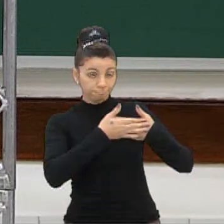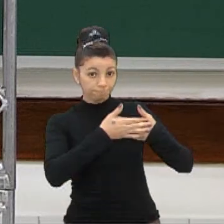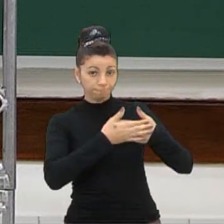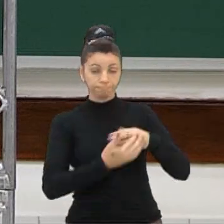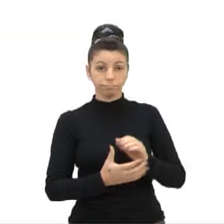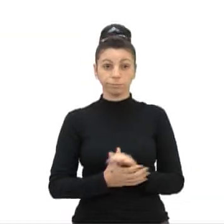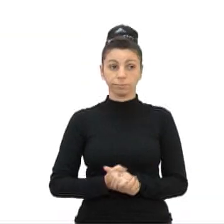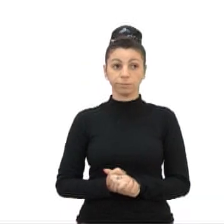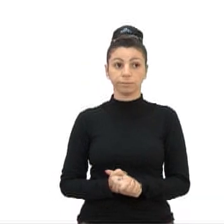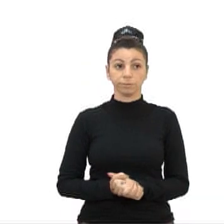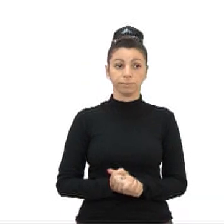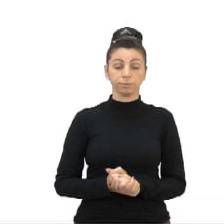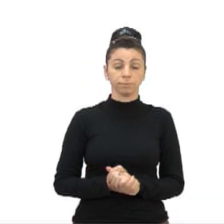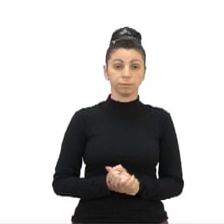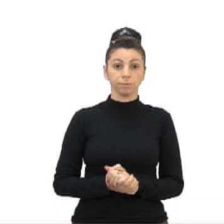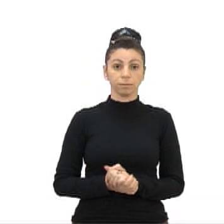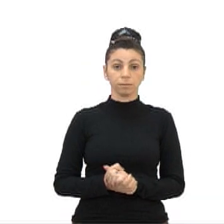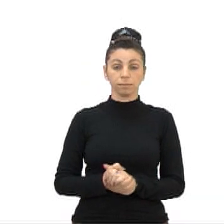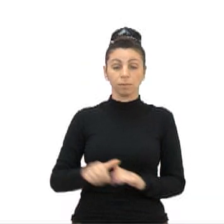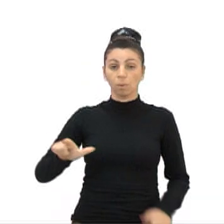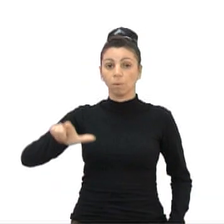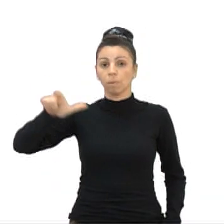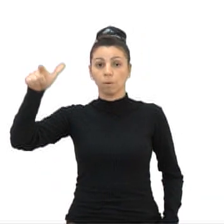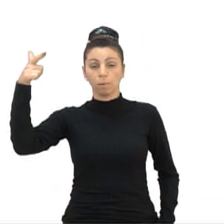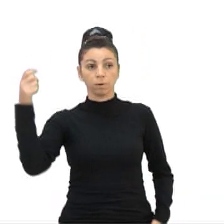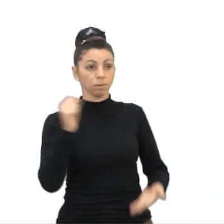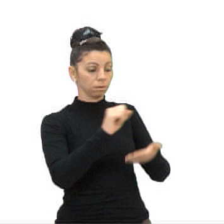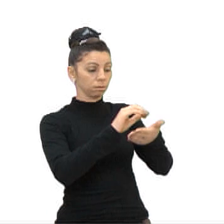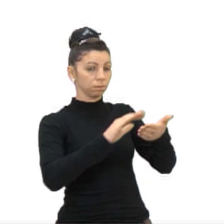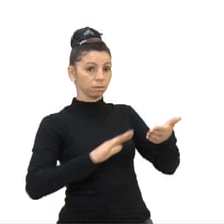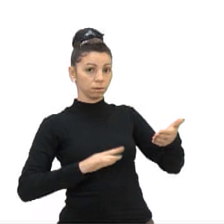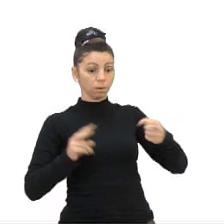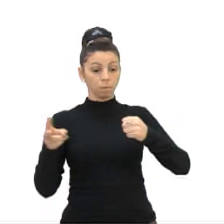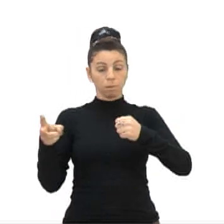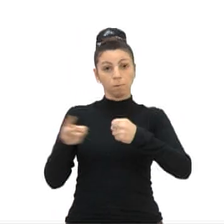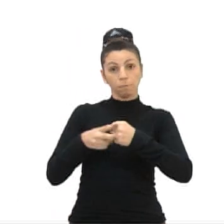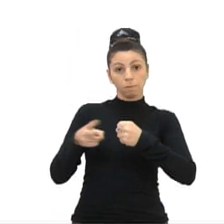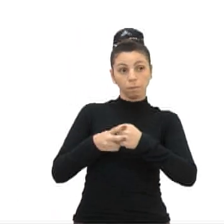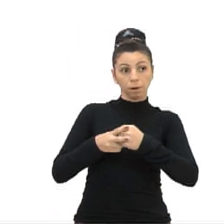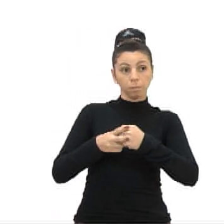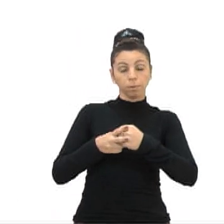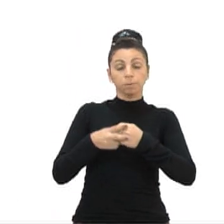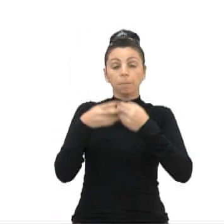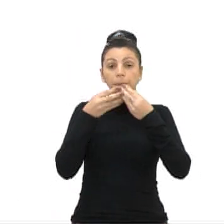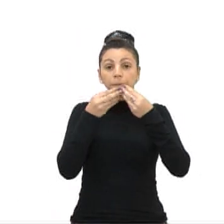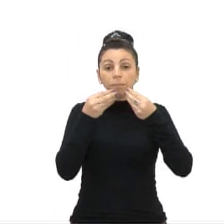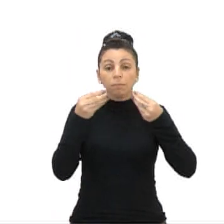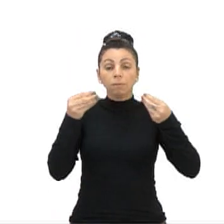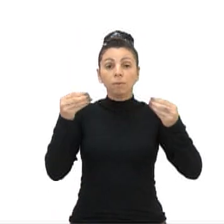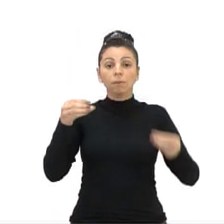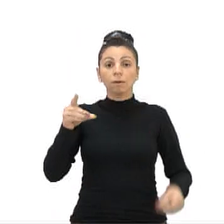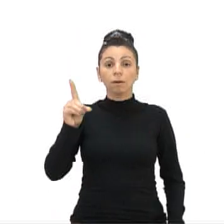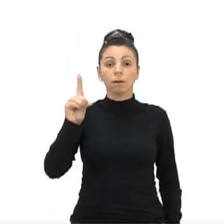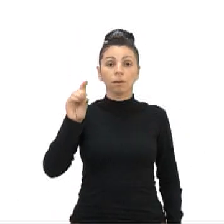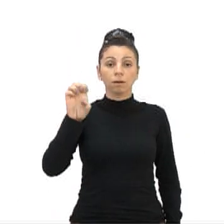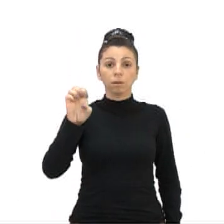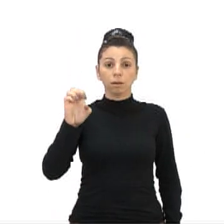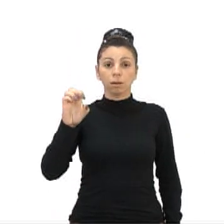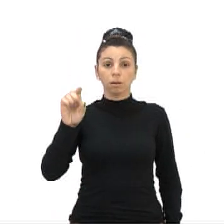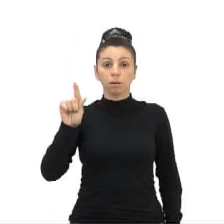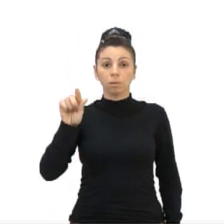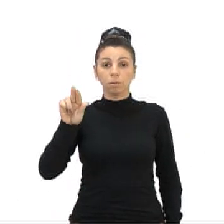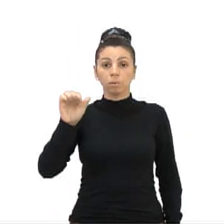exercício. Observe a conjugação do verbo degustar, o final de cada palavra, que a gente chama de desinência